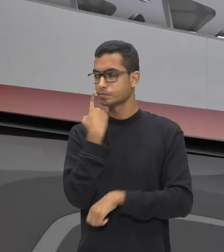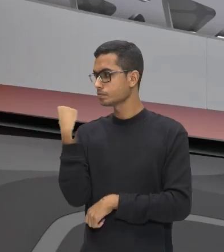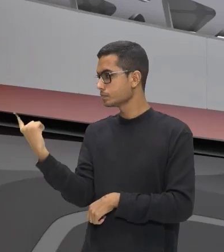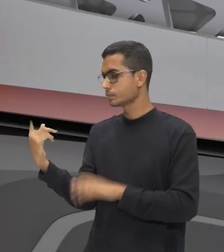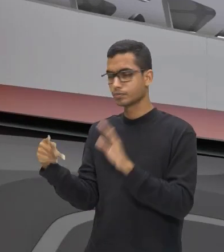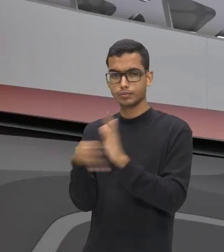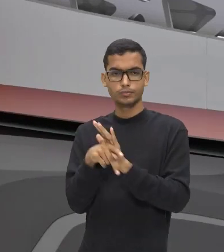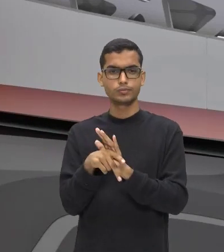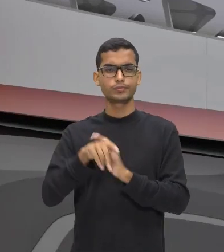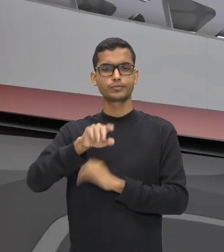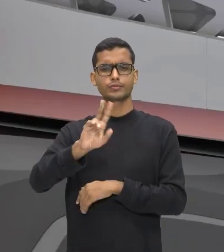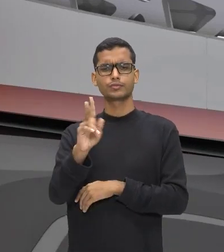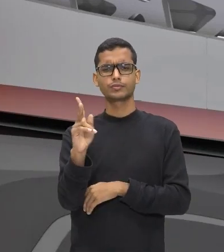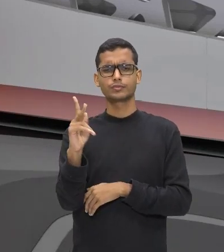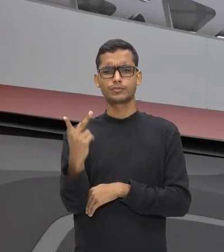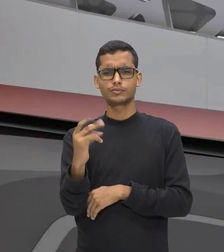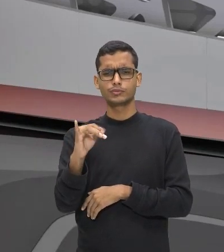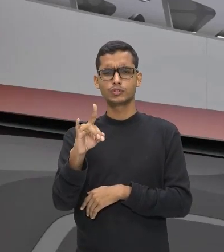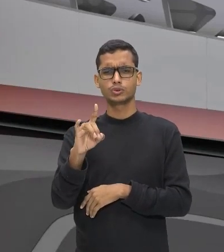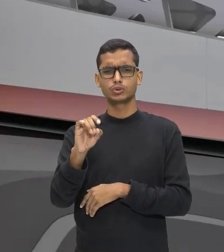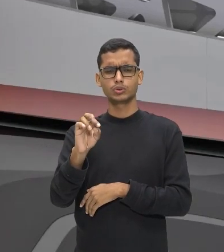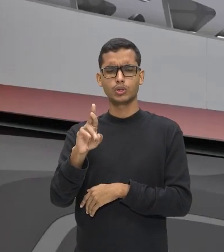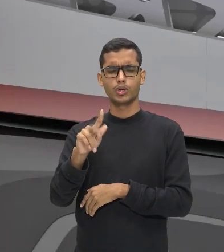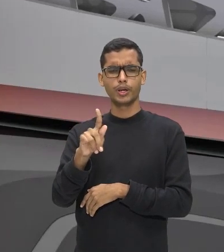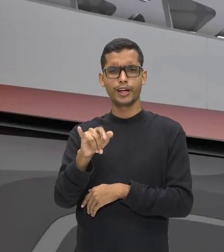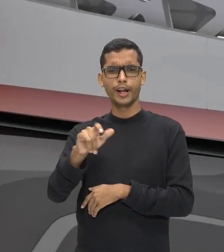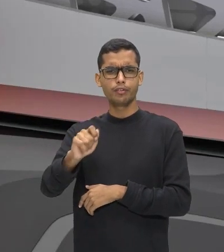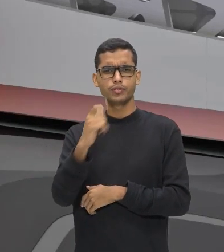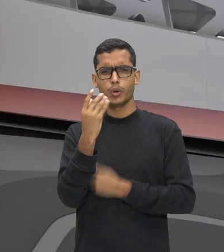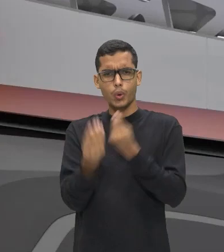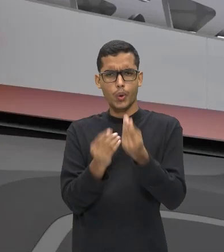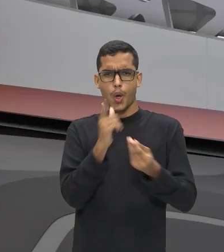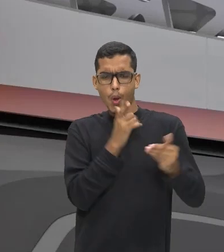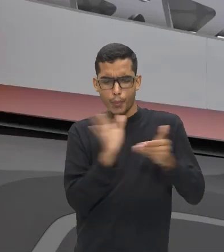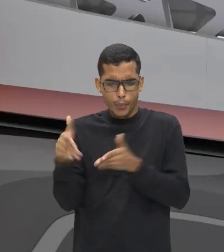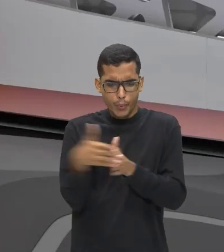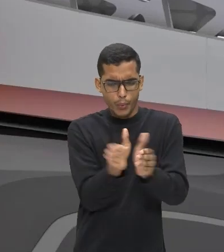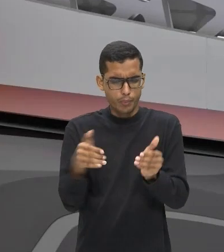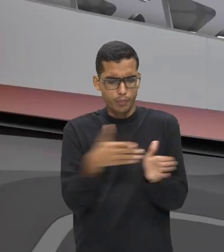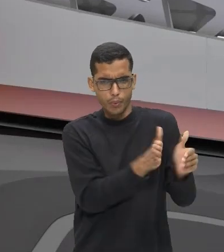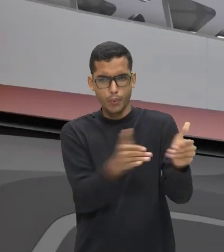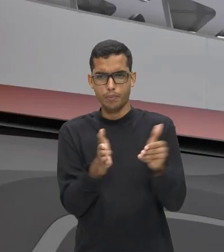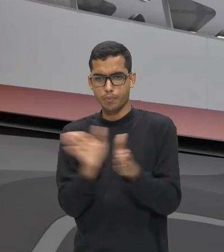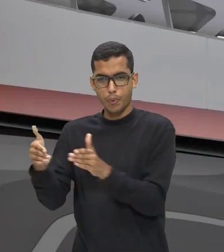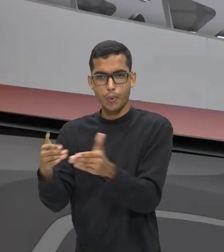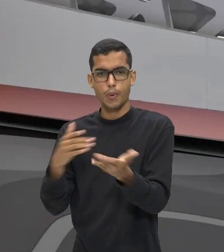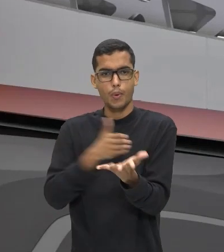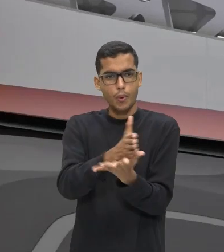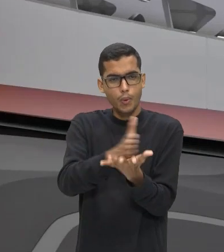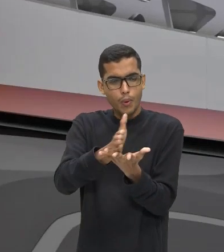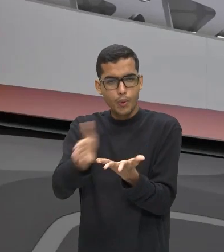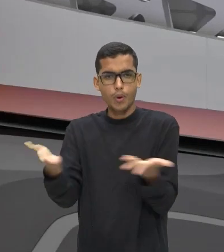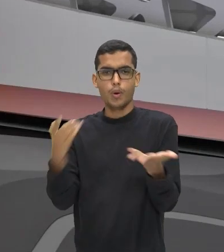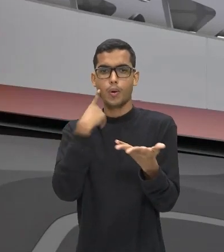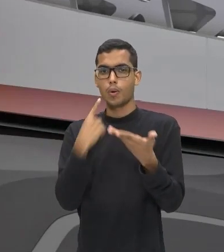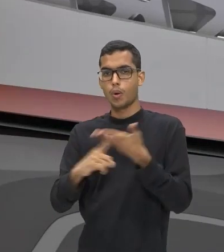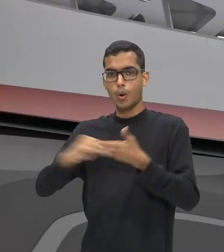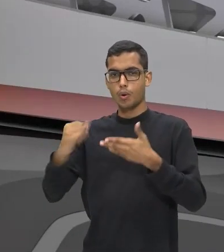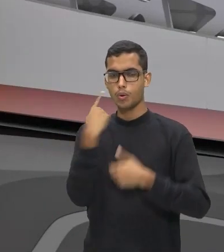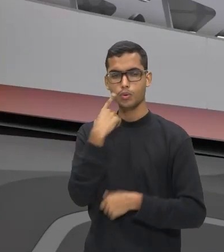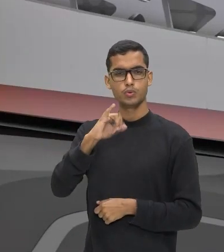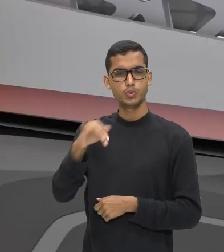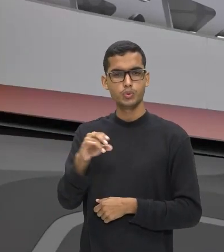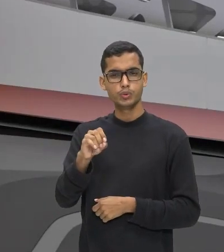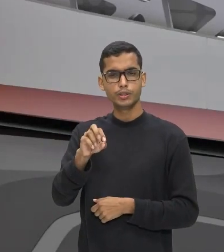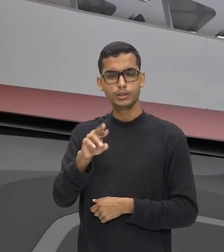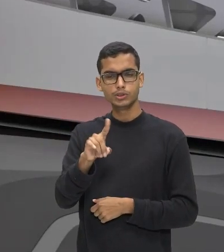da hidrografia. Agora é o relevo brasileiro. E aqui a gente tem a classificação, por exemplo, de Jurandir Rossi. Aqui a gente já tem o